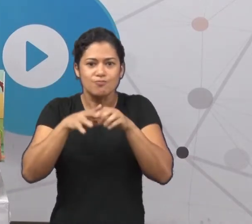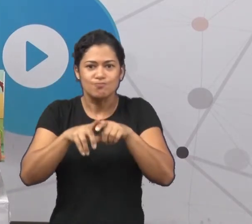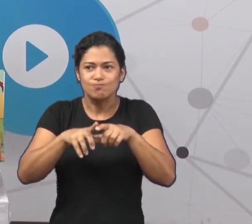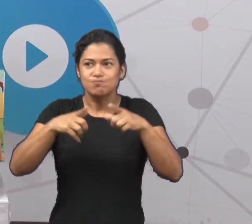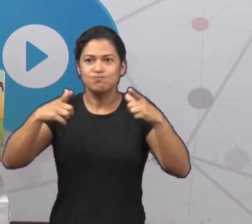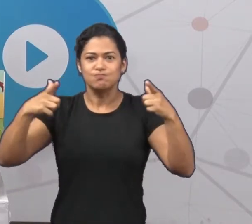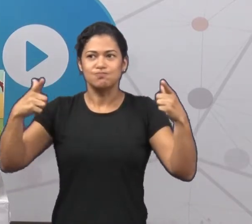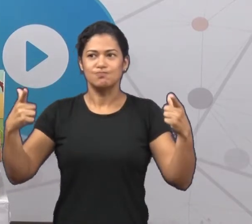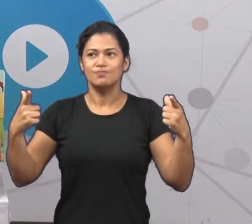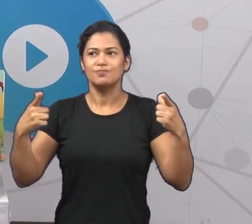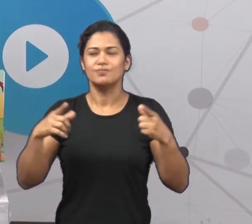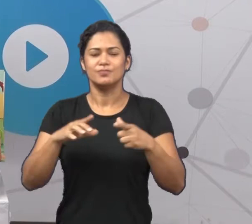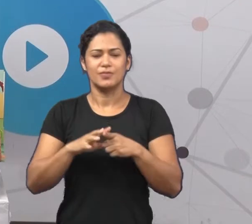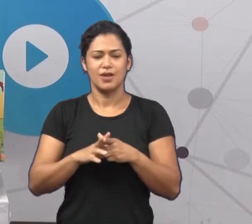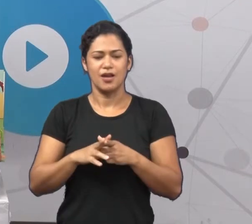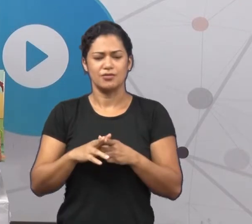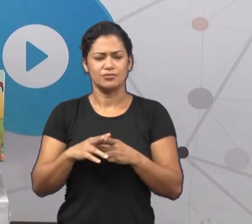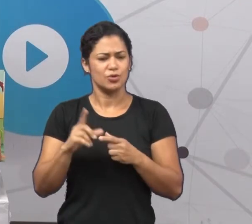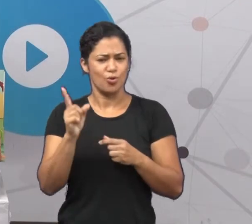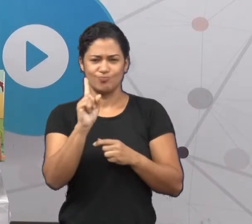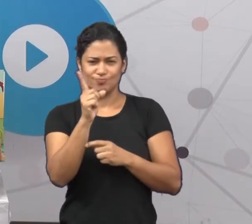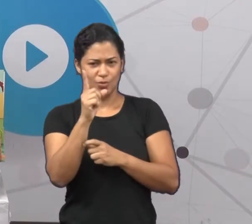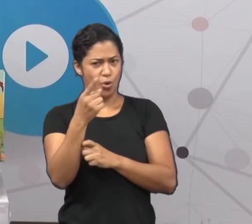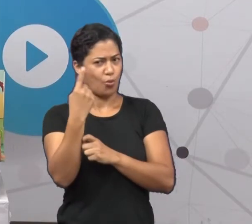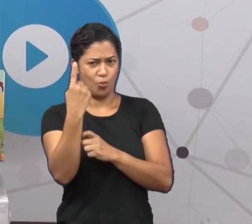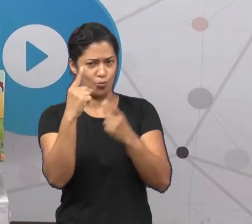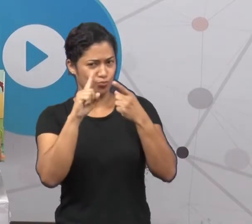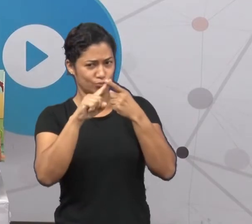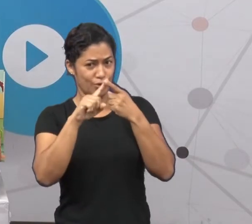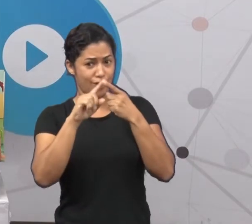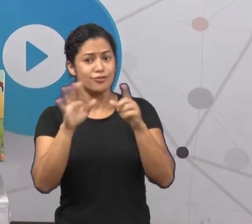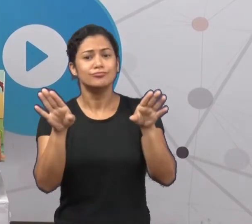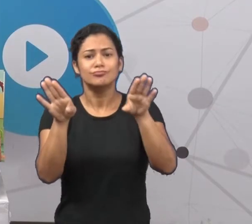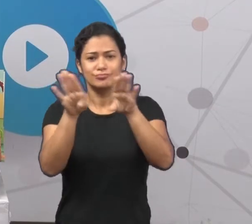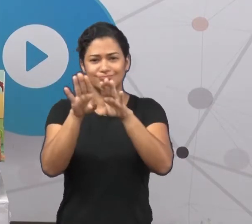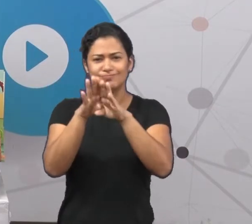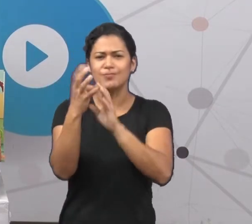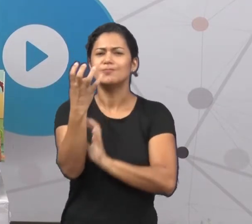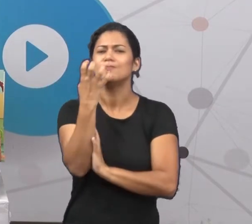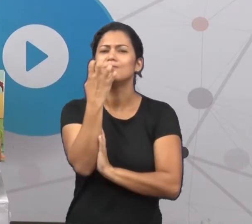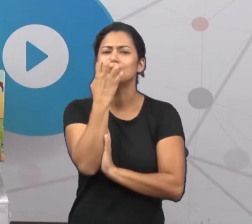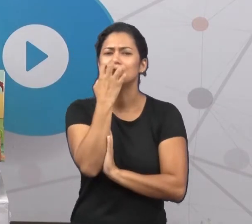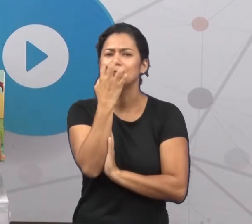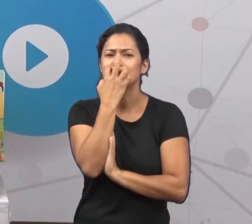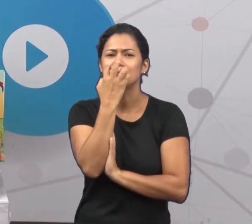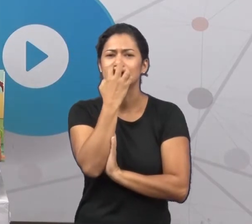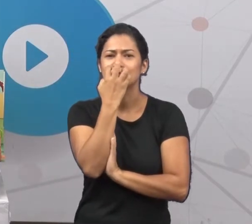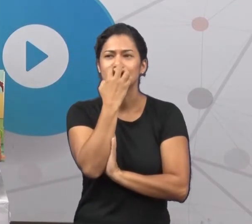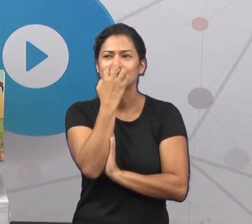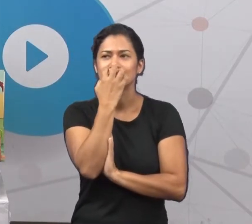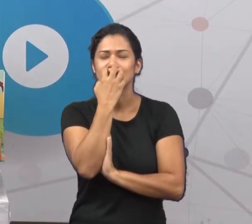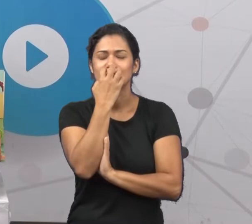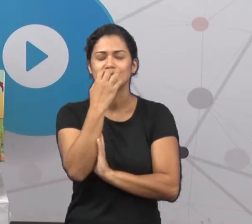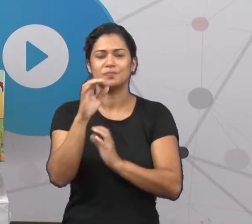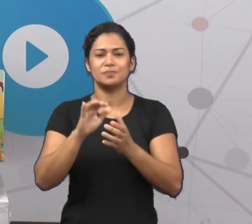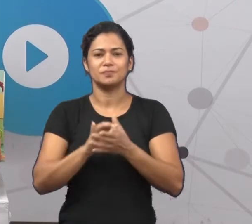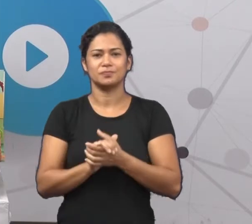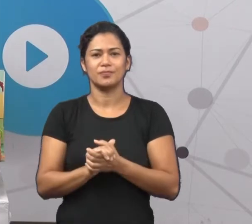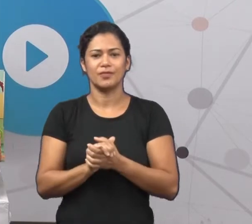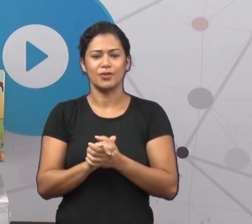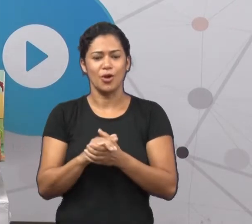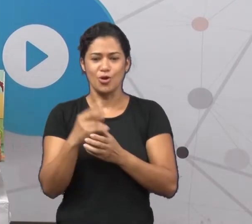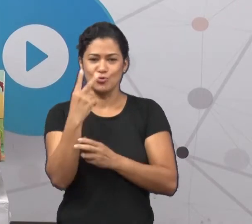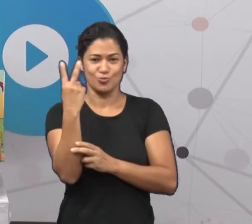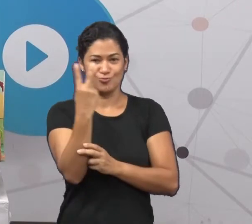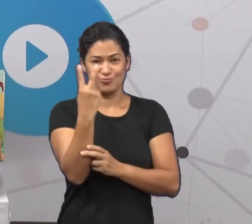enorme. E não foi só o gato, não. Apareceu também um cachorro. E